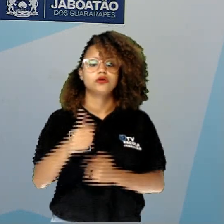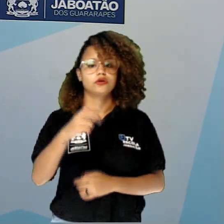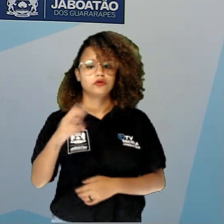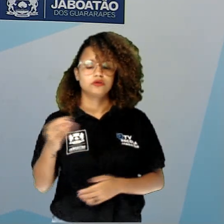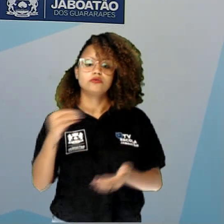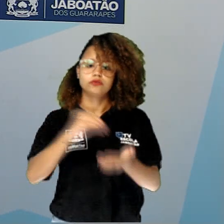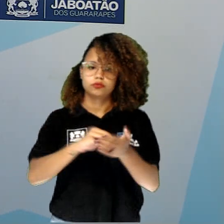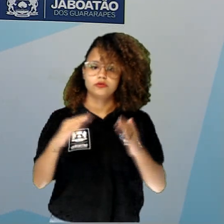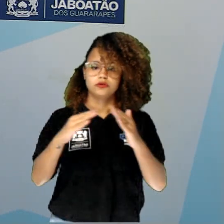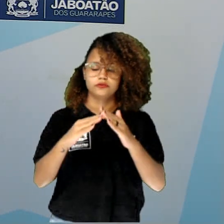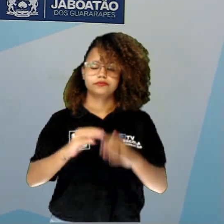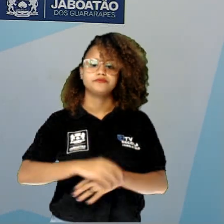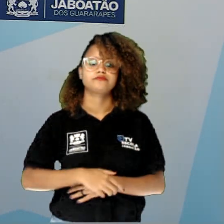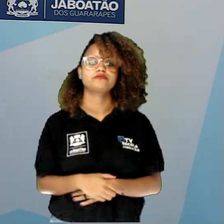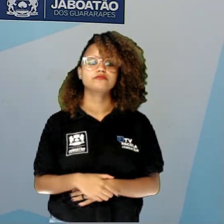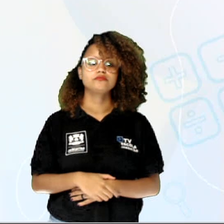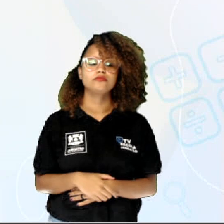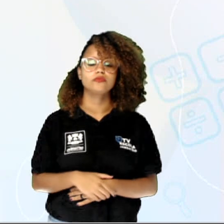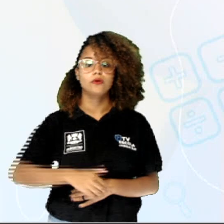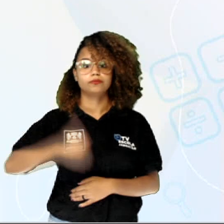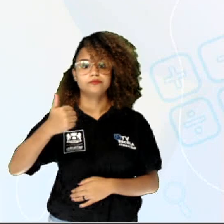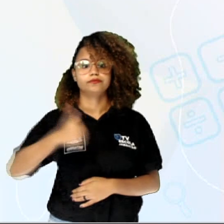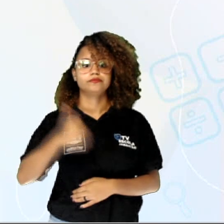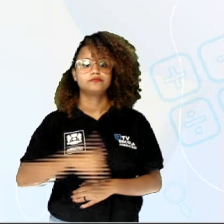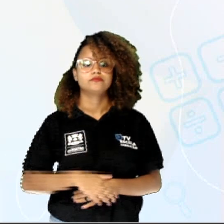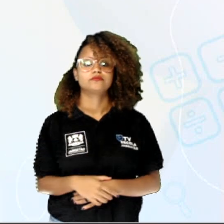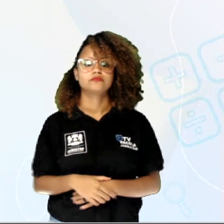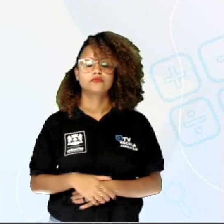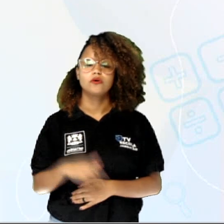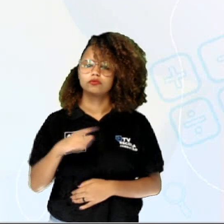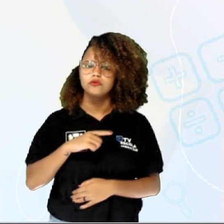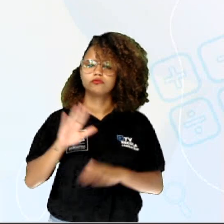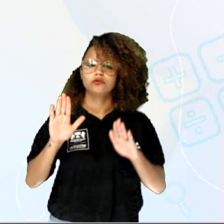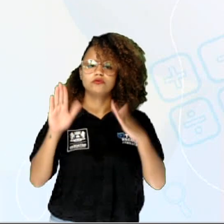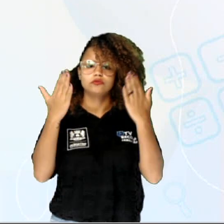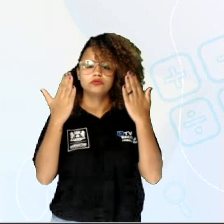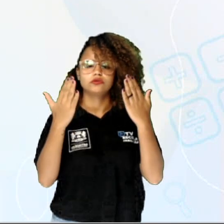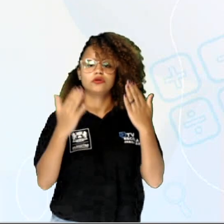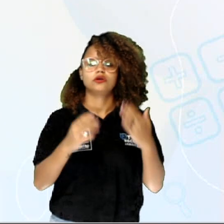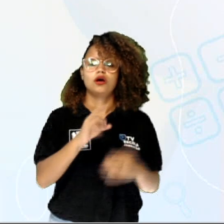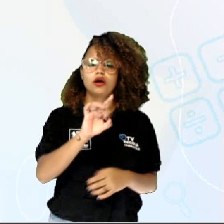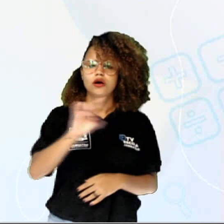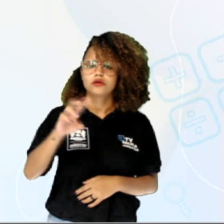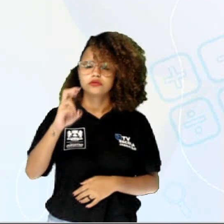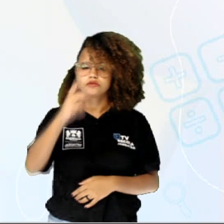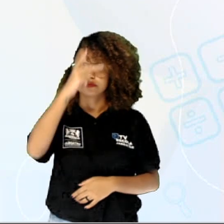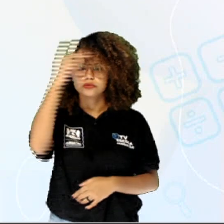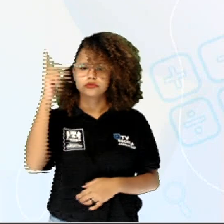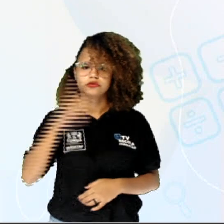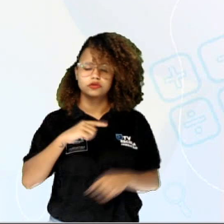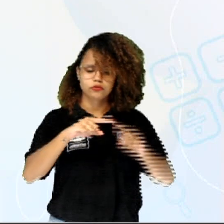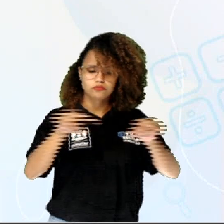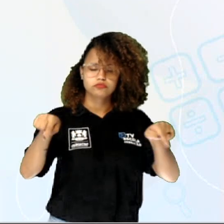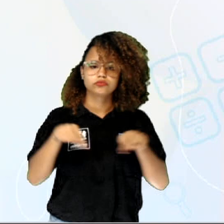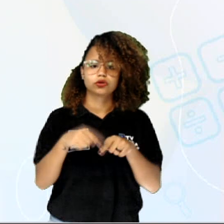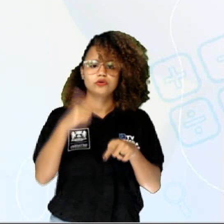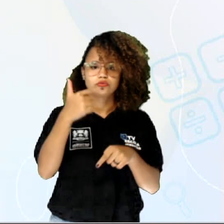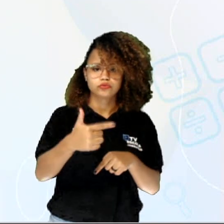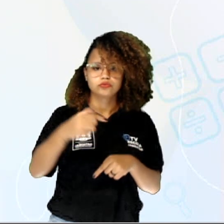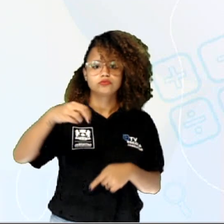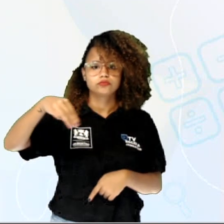168, x vai ser igual a 24. Então eu tenho 24 balas de hortelã. E se eu tenho 24 balas de hortelã, e